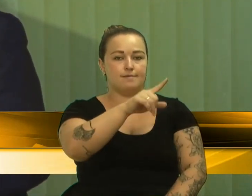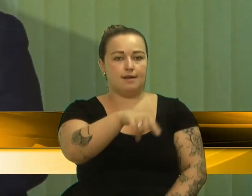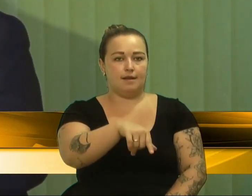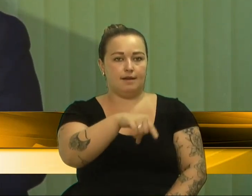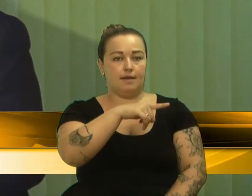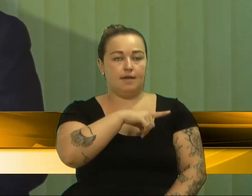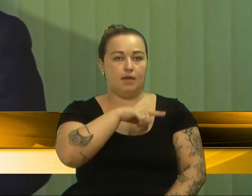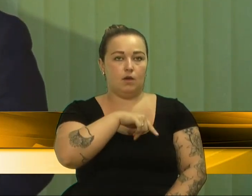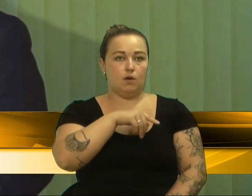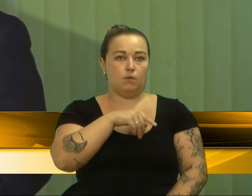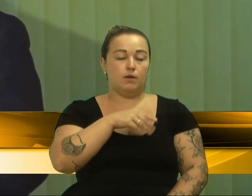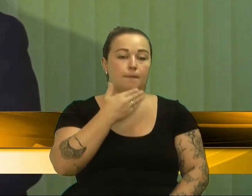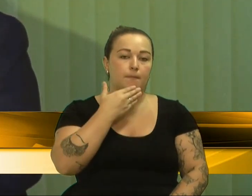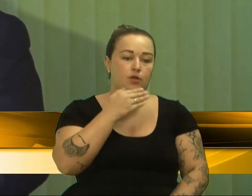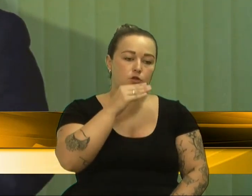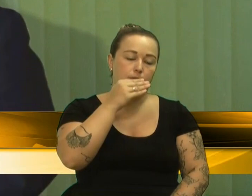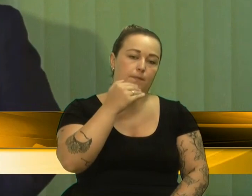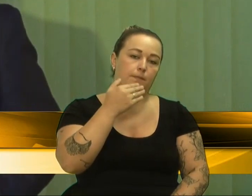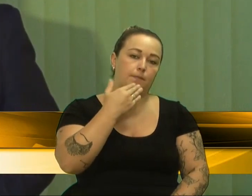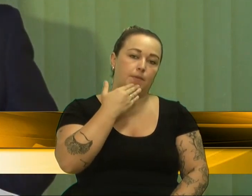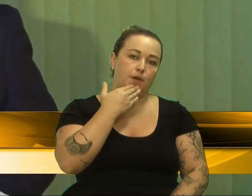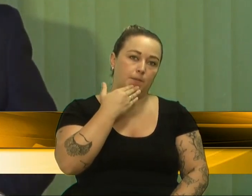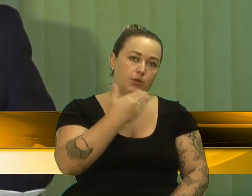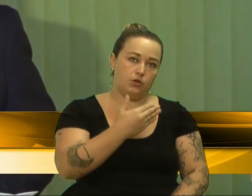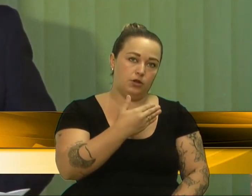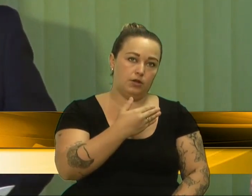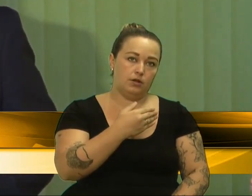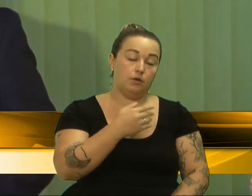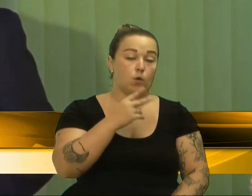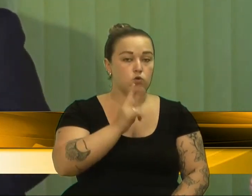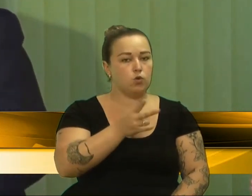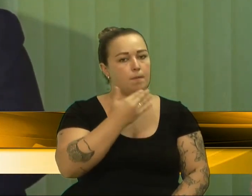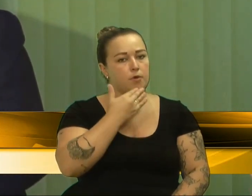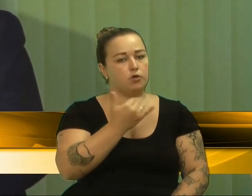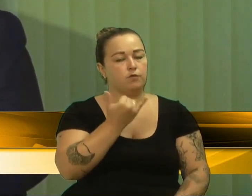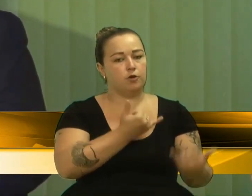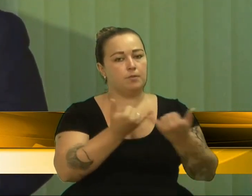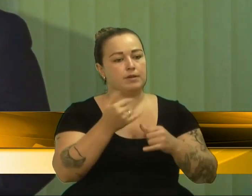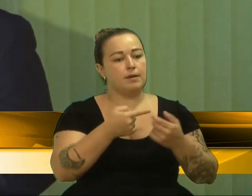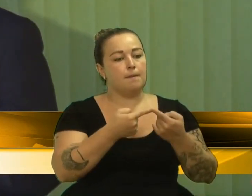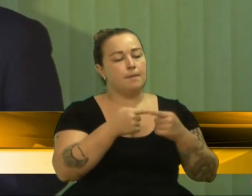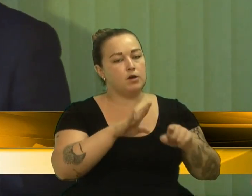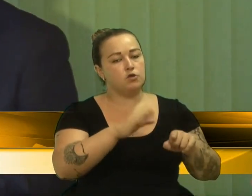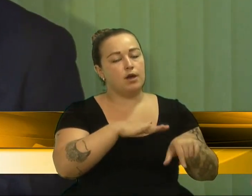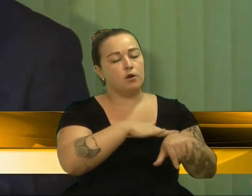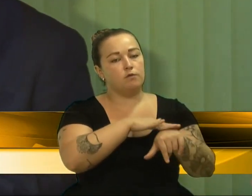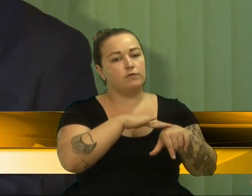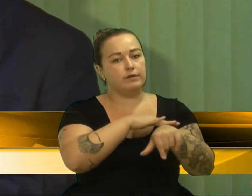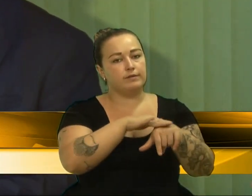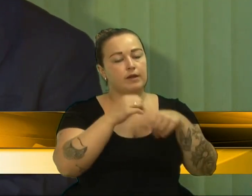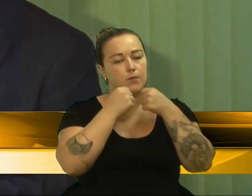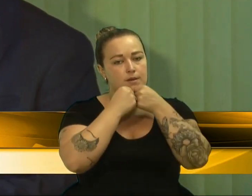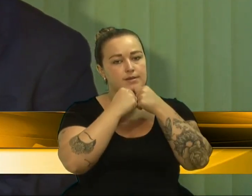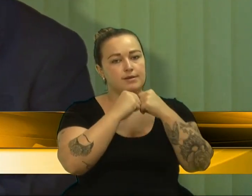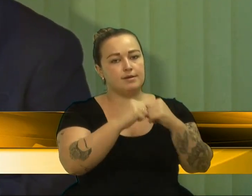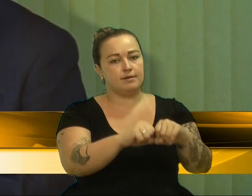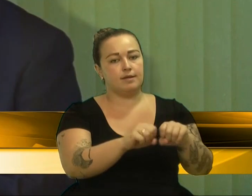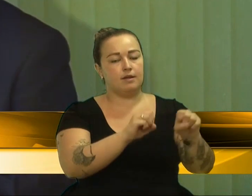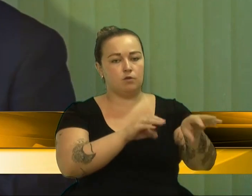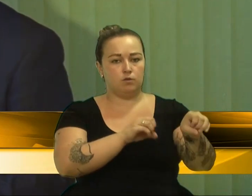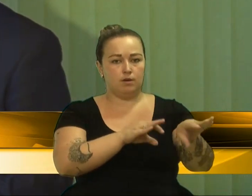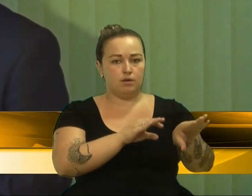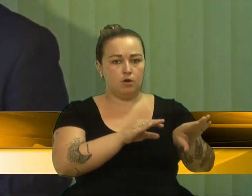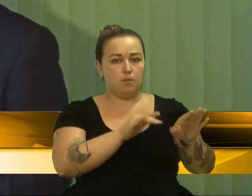Levaria esses assuntos para ela, mas não tiraria aqui meu pedido de informações, mas já levaria esses assuntos, inclusive, para a Secretaria Municipal de Educação,